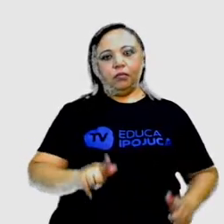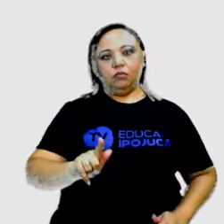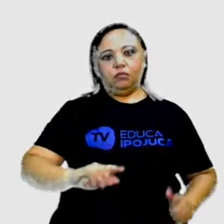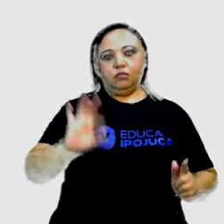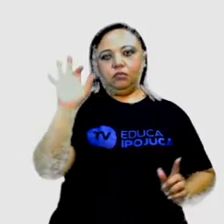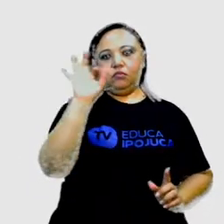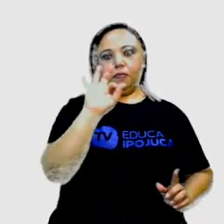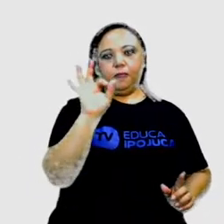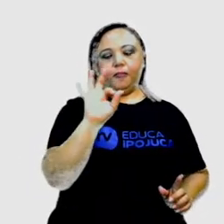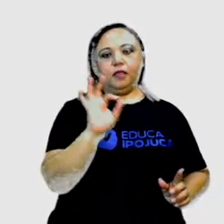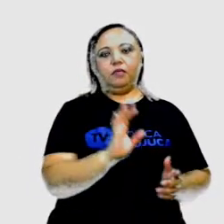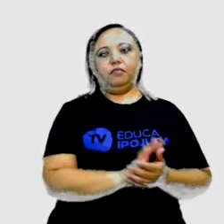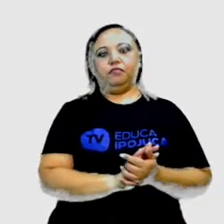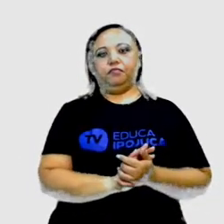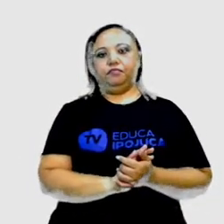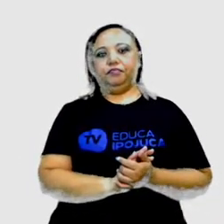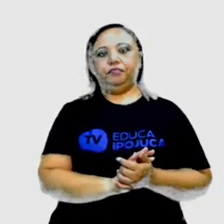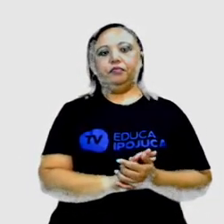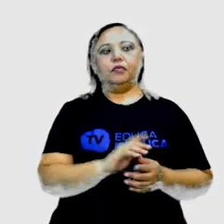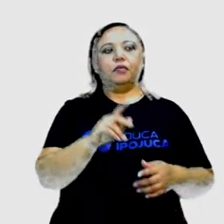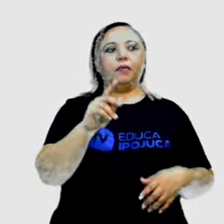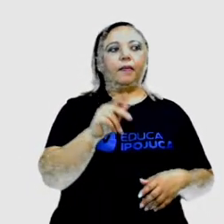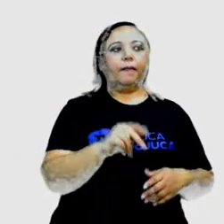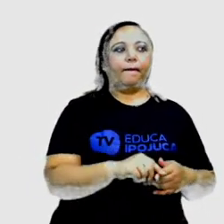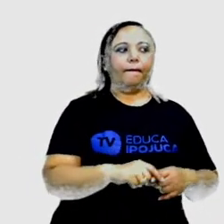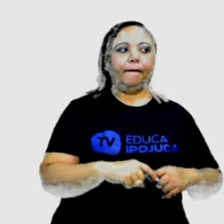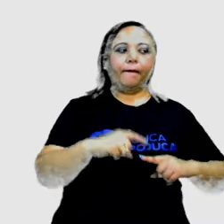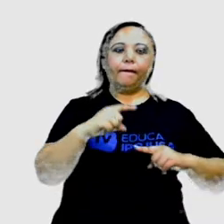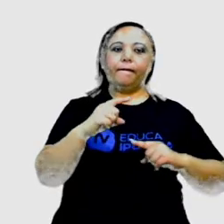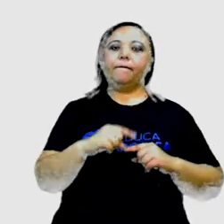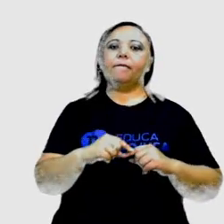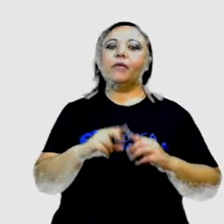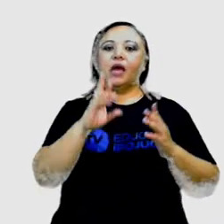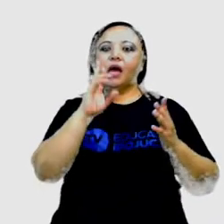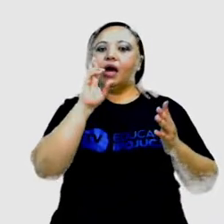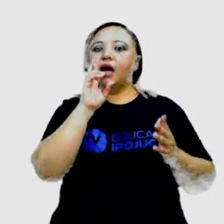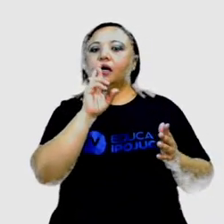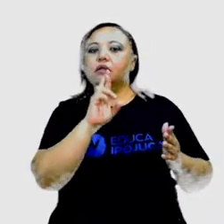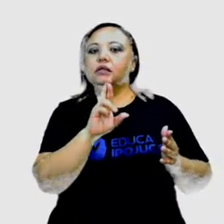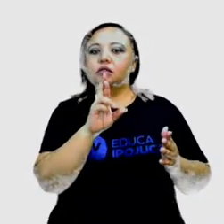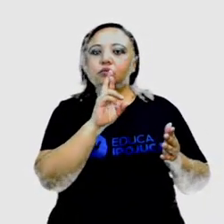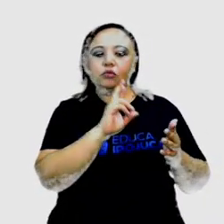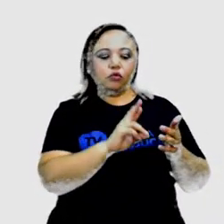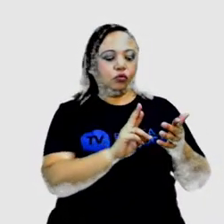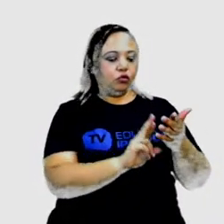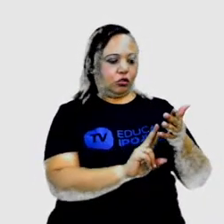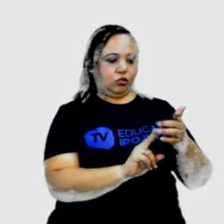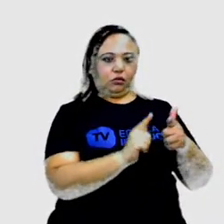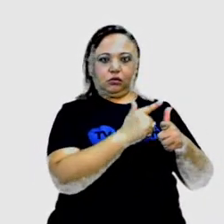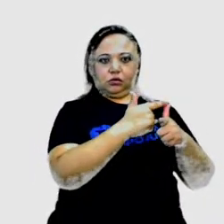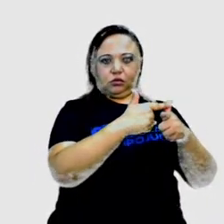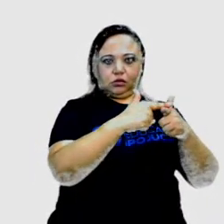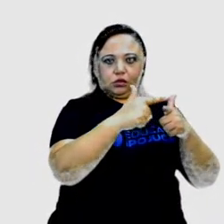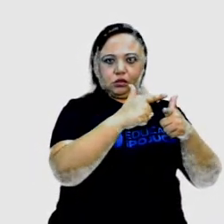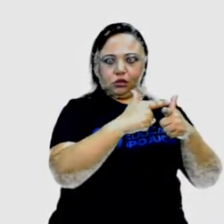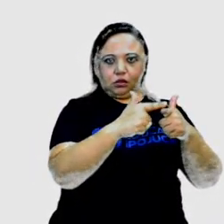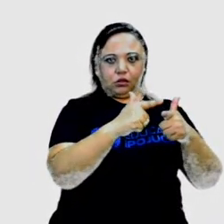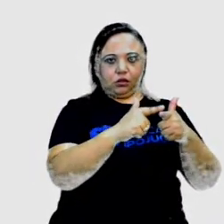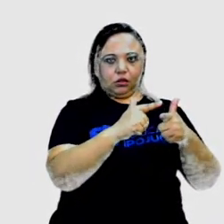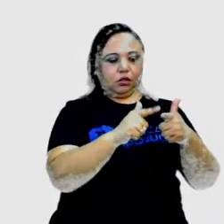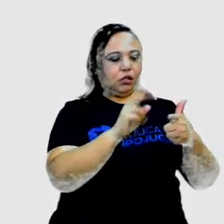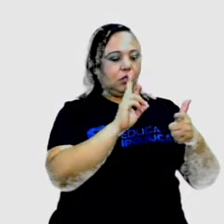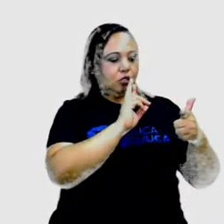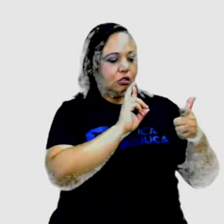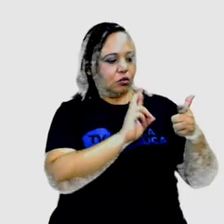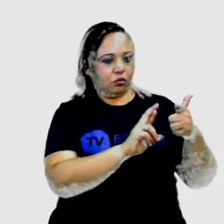um produto. Lembra, produto é o resultado da multiplicação. E ele pode ser